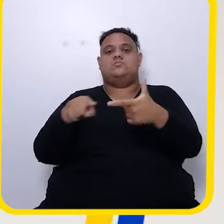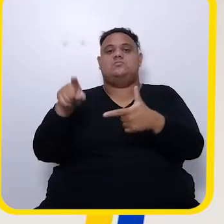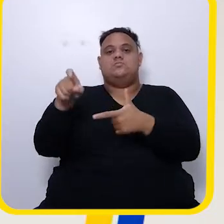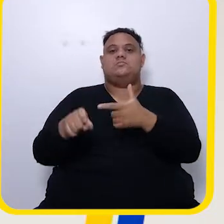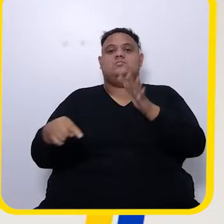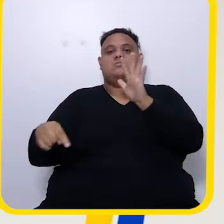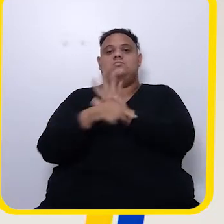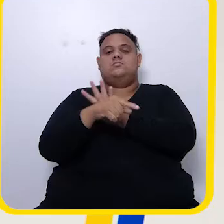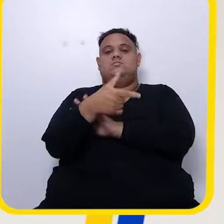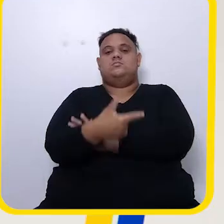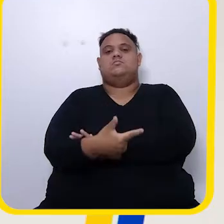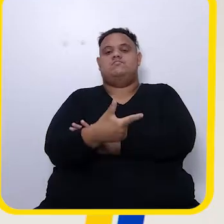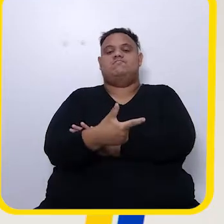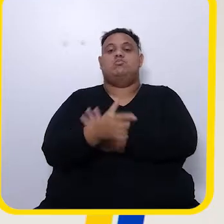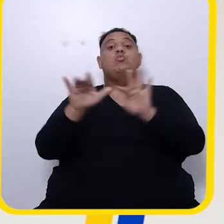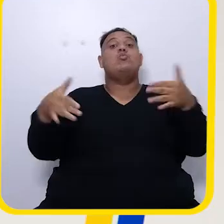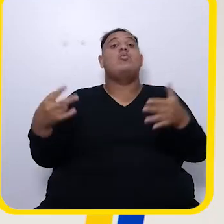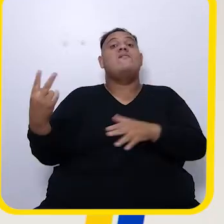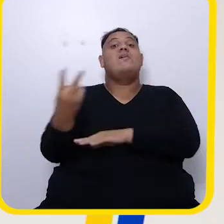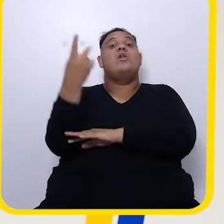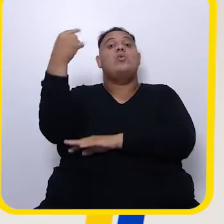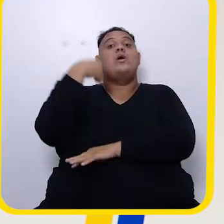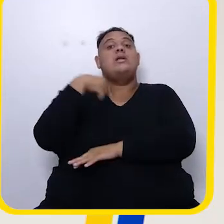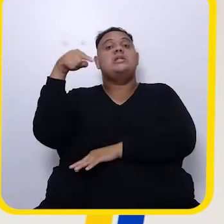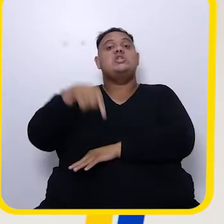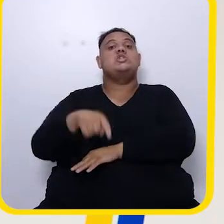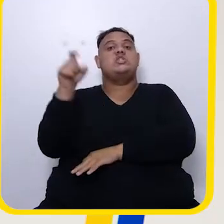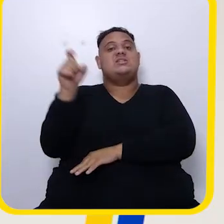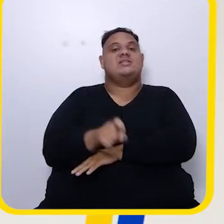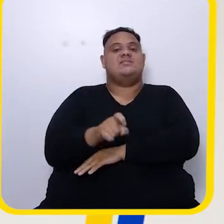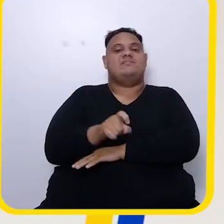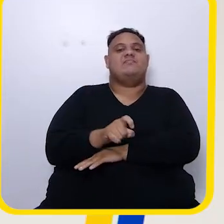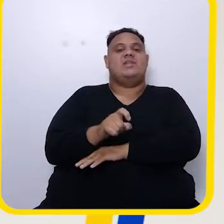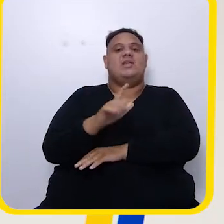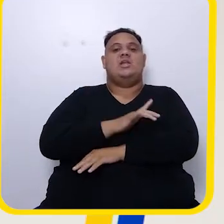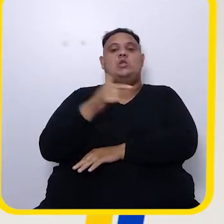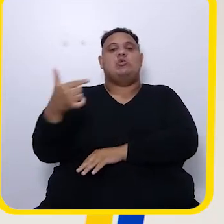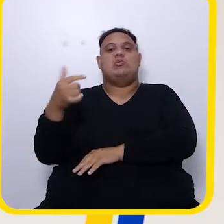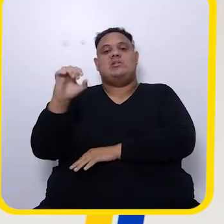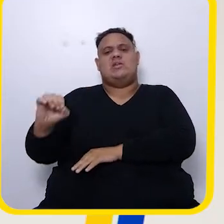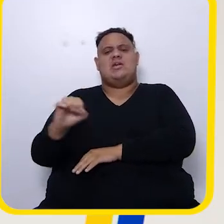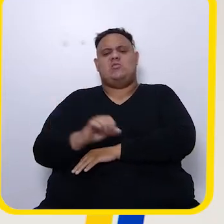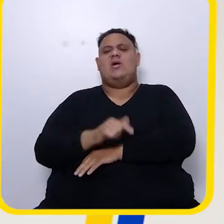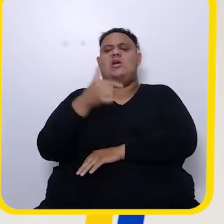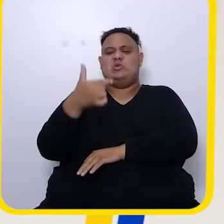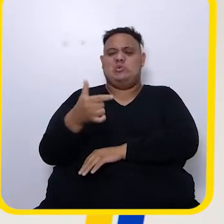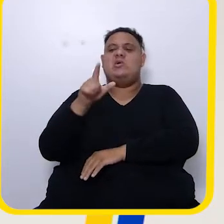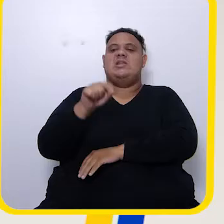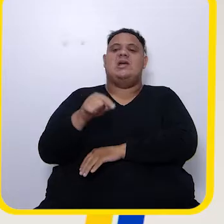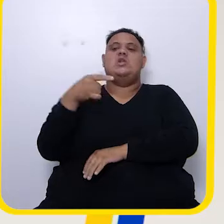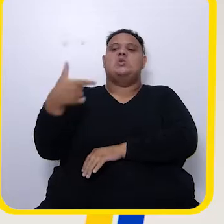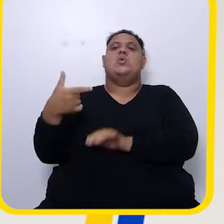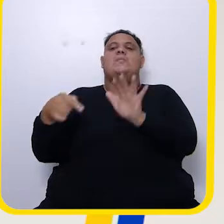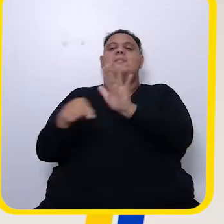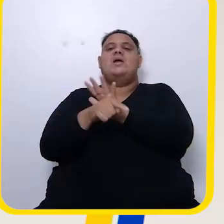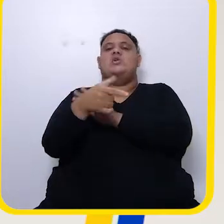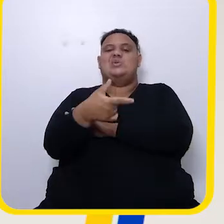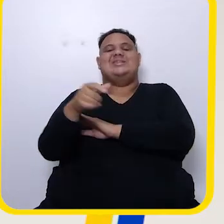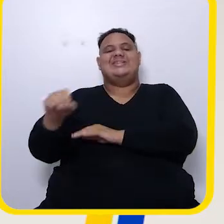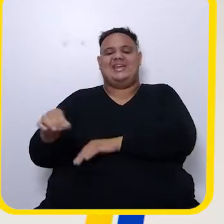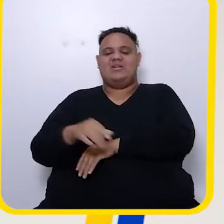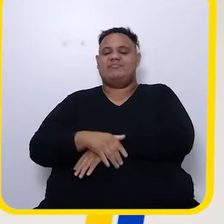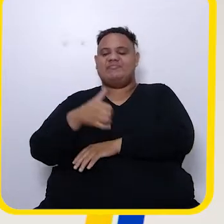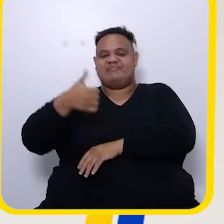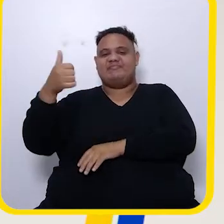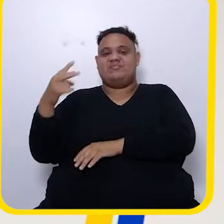x menos 2. Qual é o valor que eu colocaria aqui no x que, se eu tirar 2, dá 0? É 2, né? Ó, 2 menos 2 dá 0. Então, primeiro